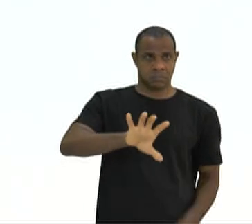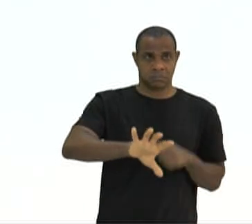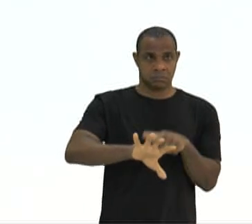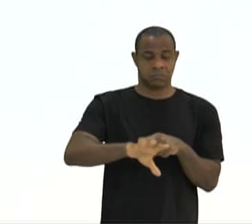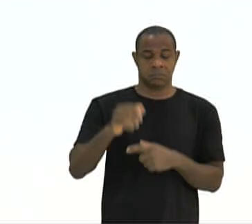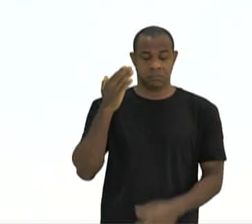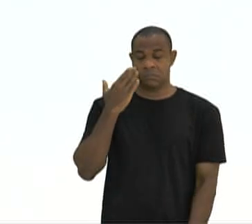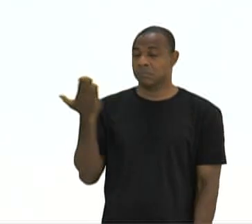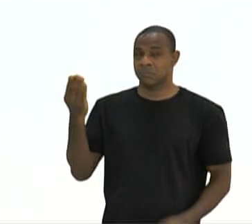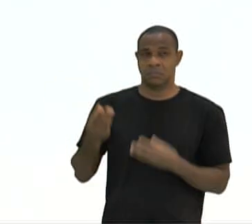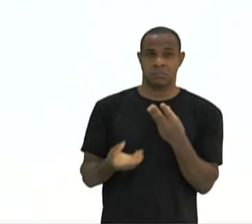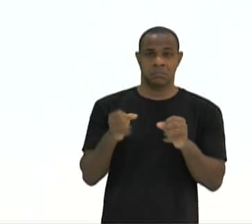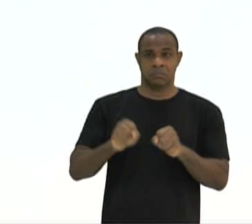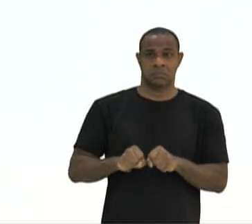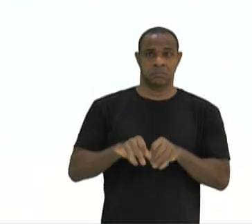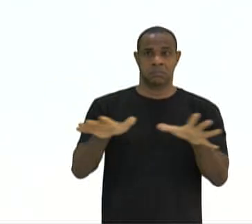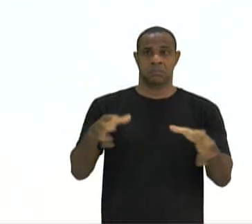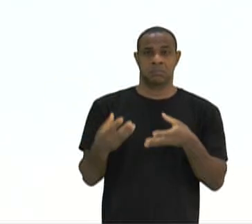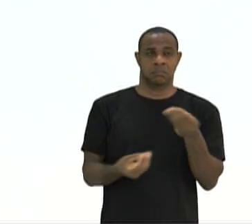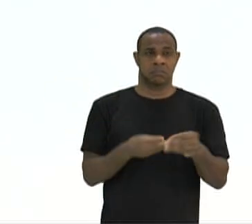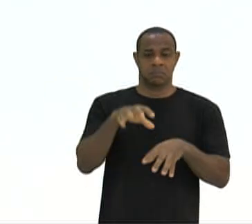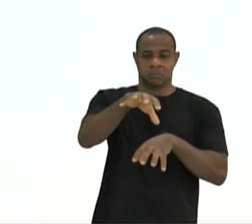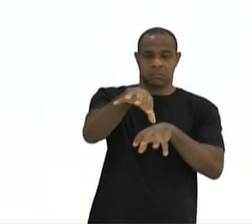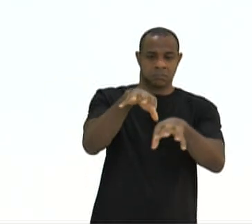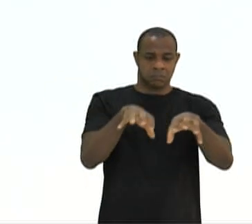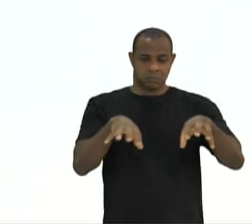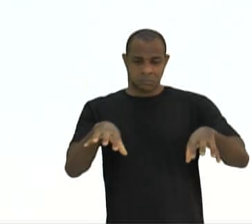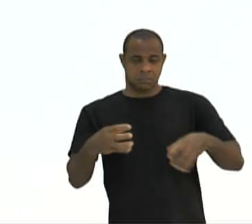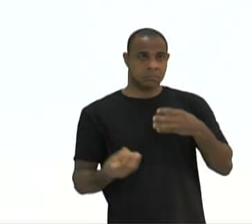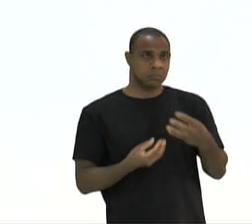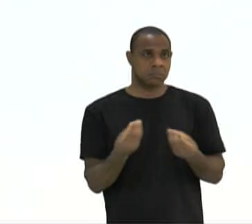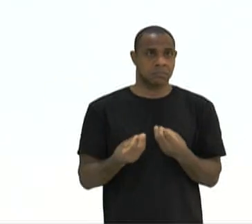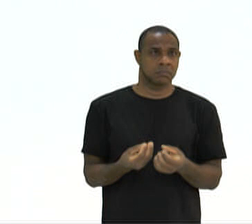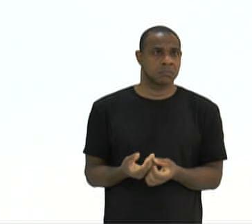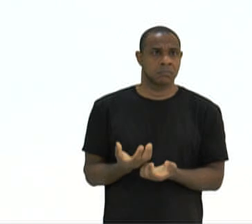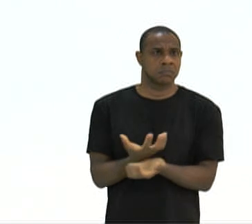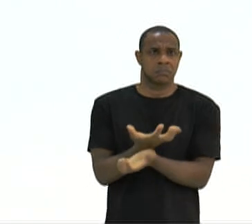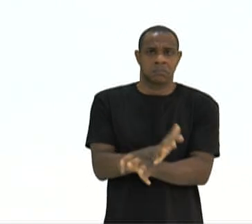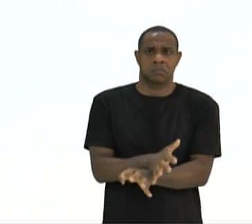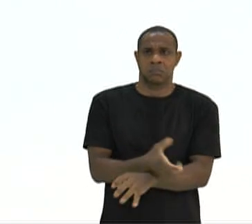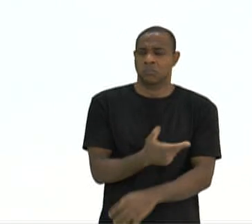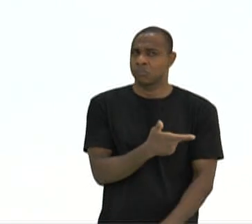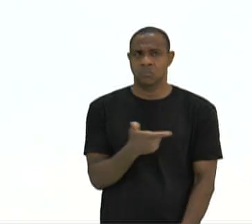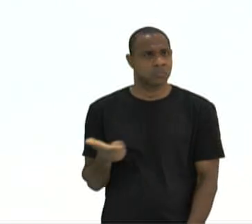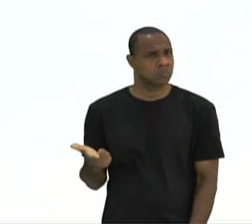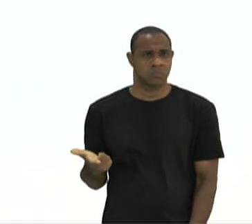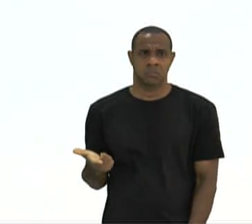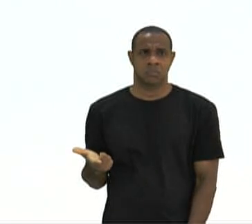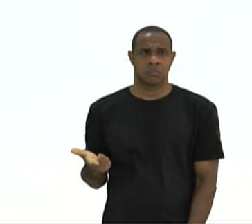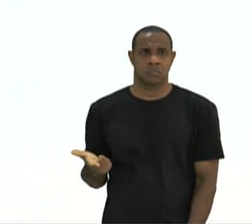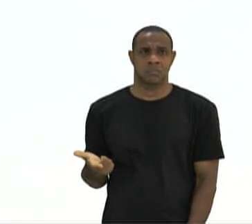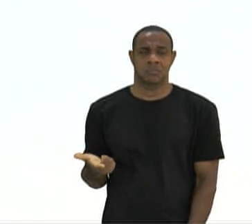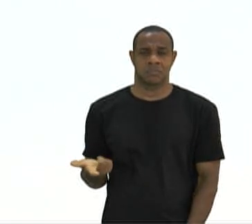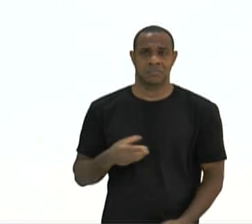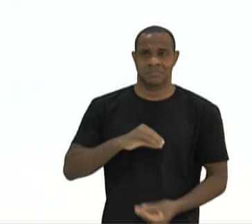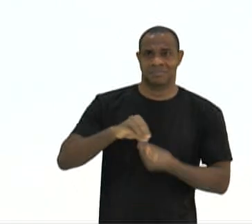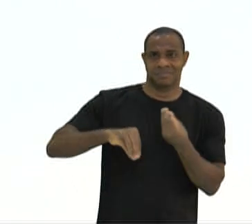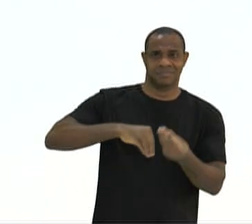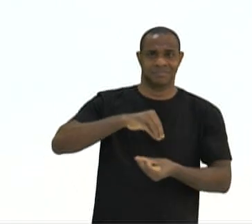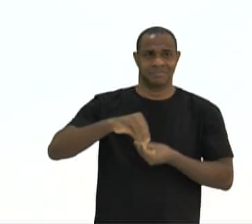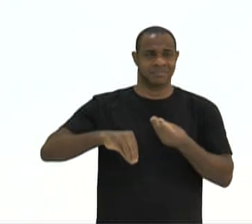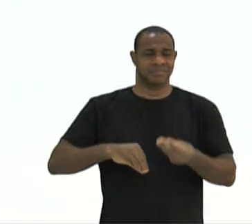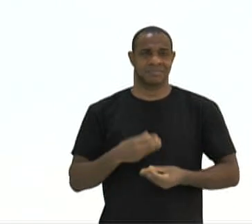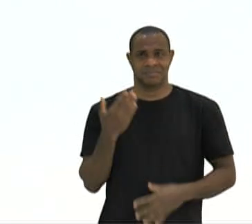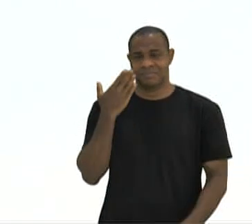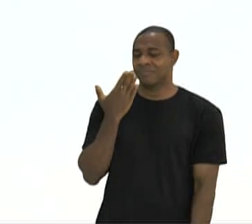no território da região sul, vejam que nós não temos grandes vazios demográficos aqui. Ele é homogêneo, né, comparado com